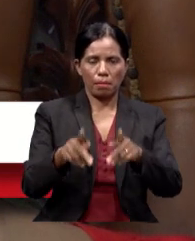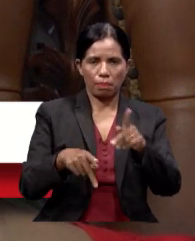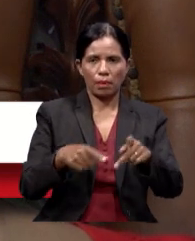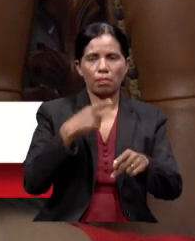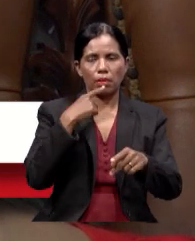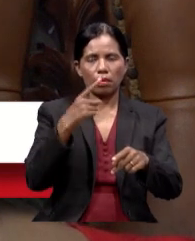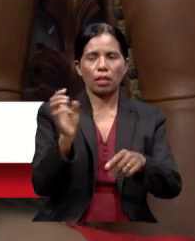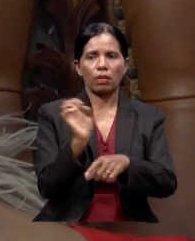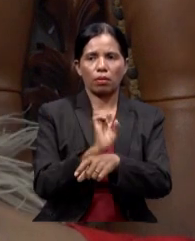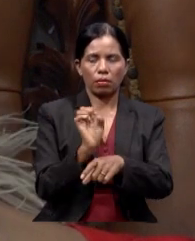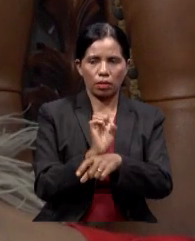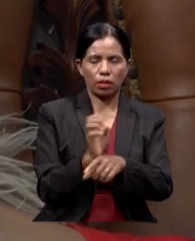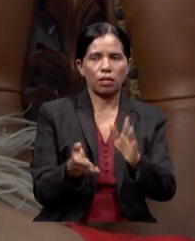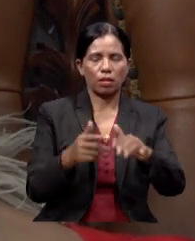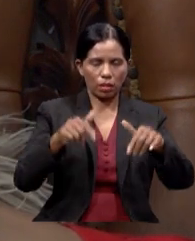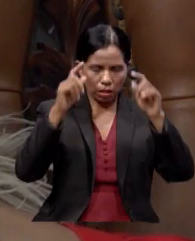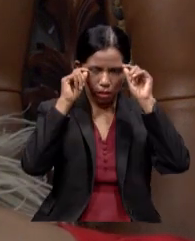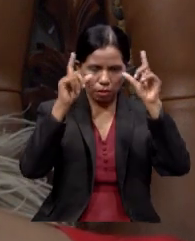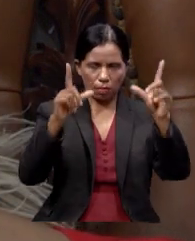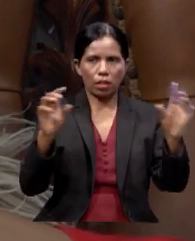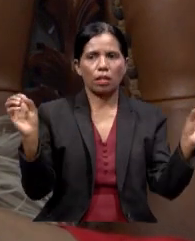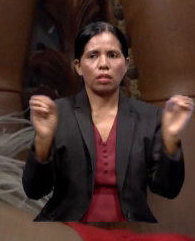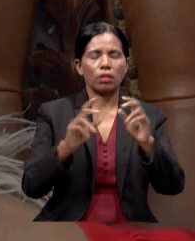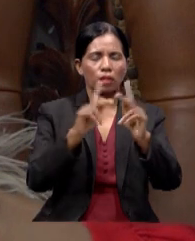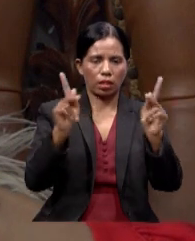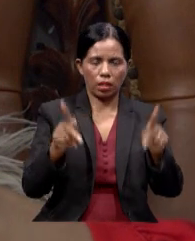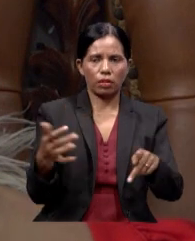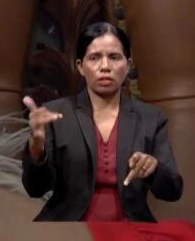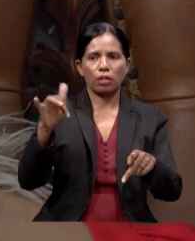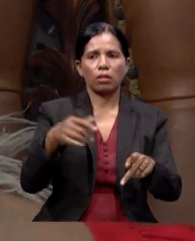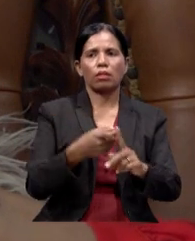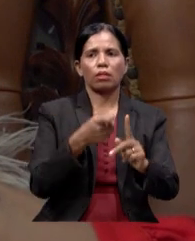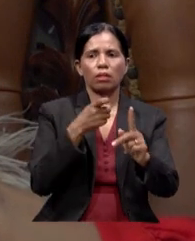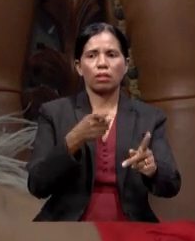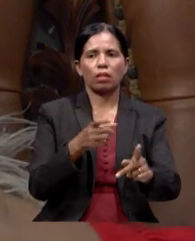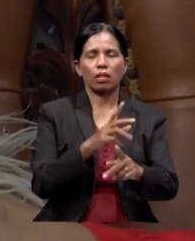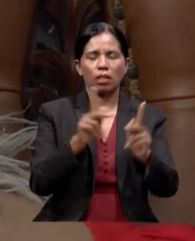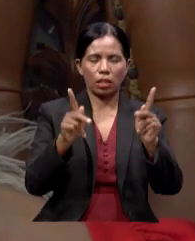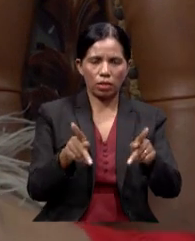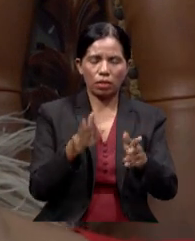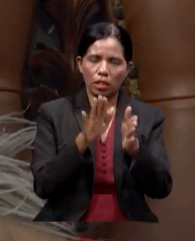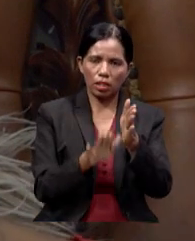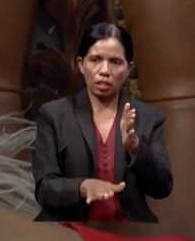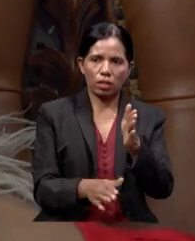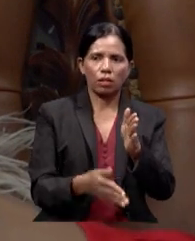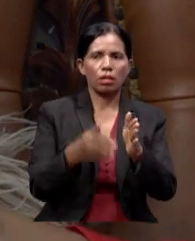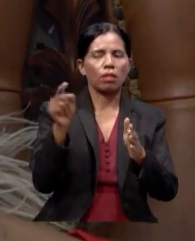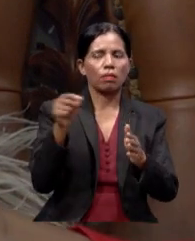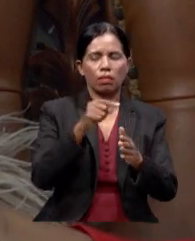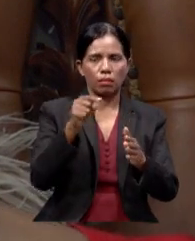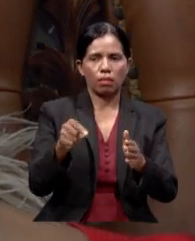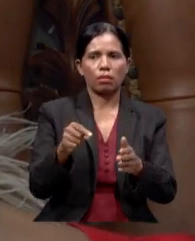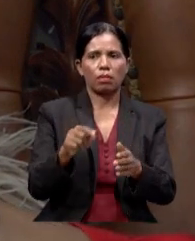invasão econômica agora ne ba e Timor. La os de Kiosira, começo se Kiosira sentavos ne, bato por 8 milhões ne se